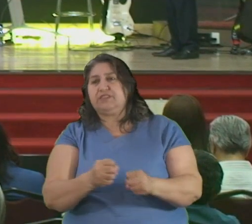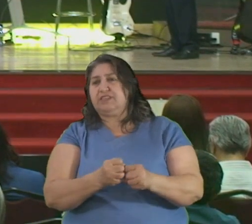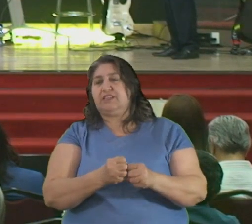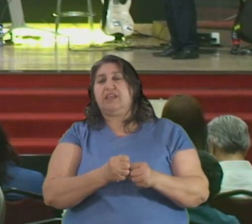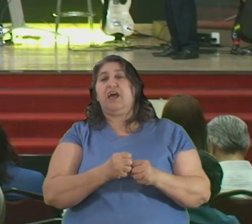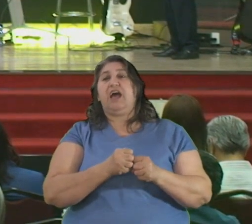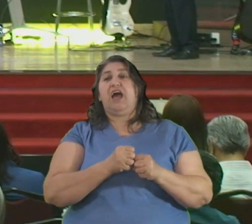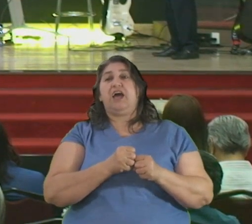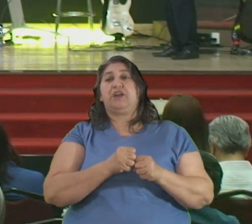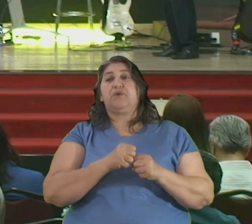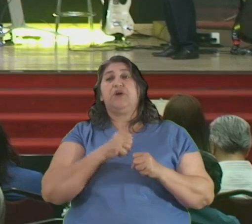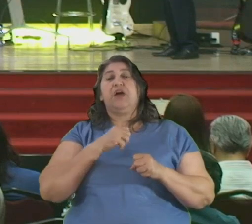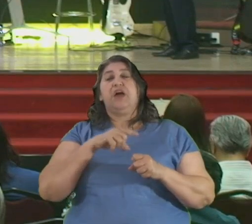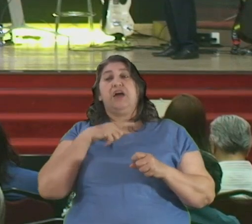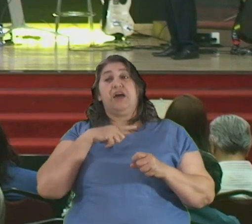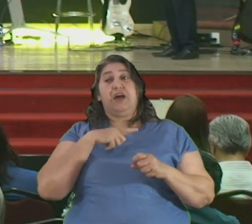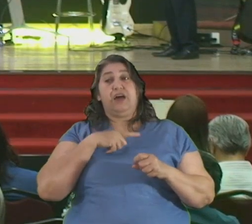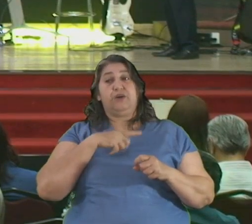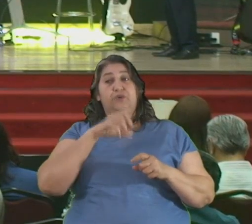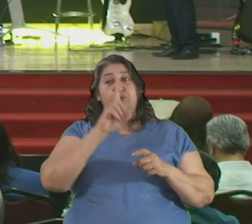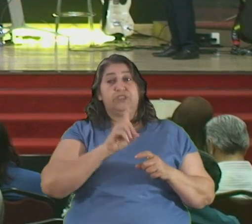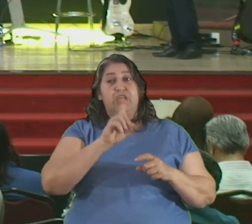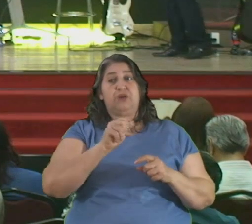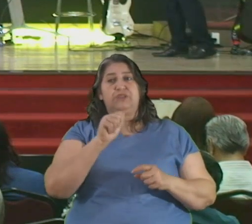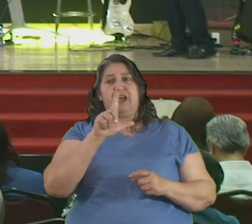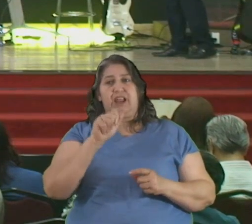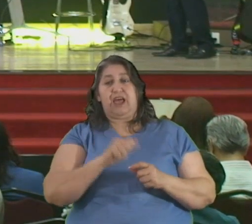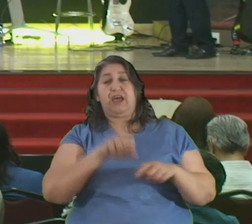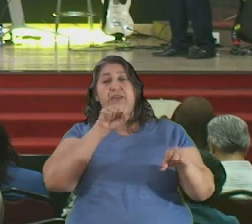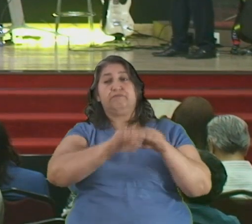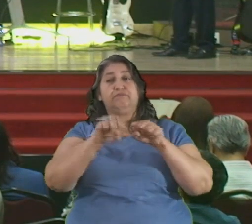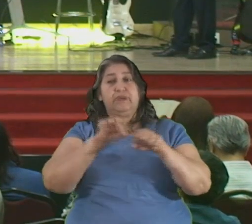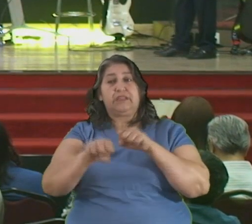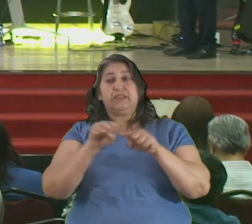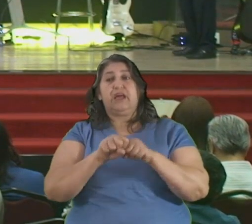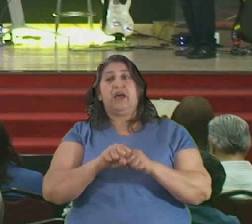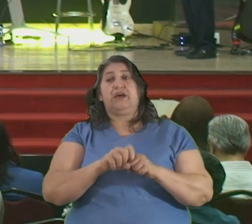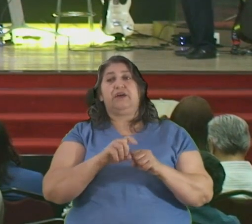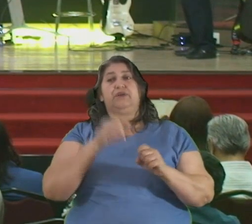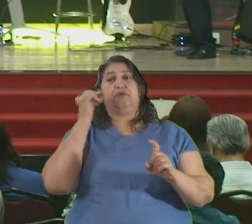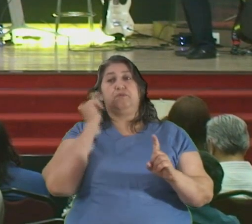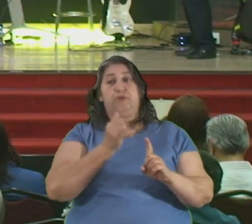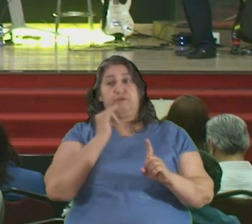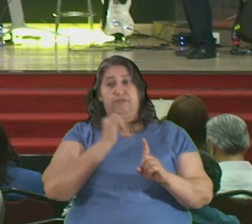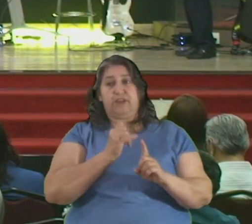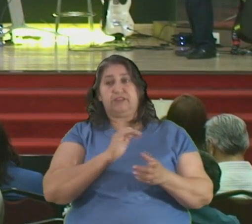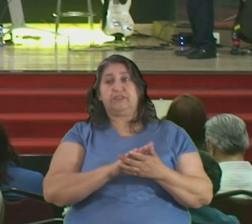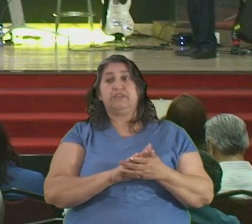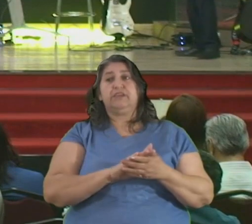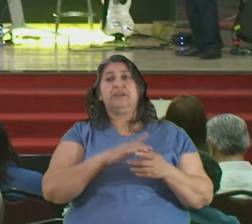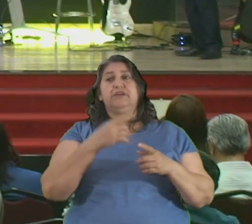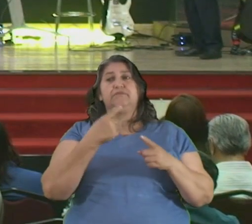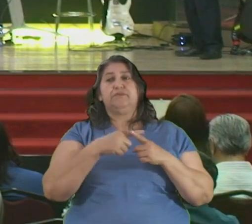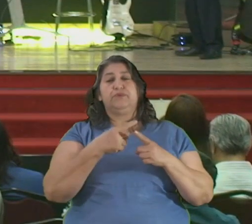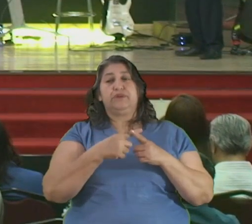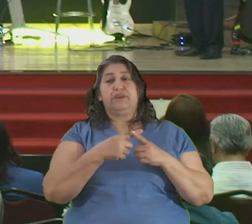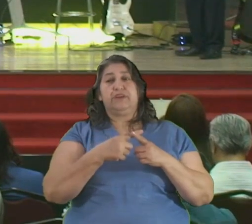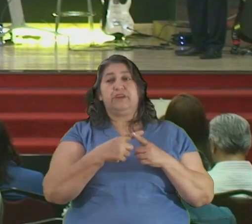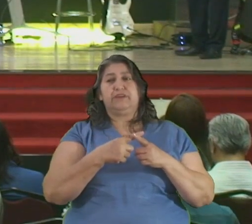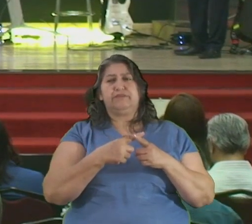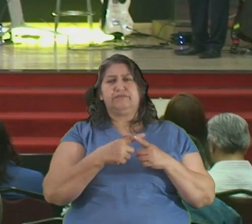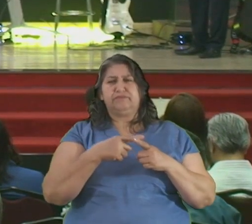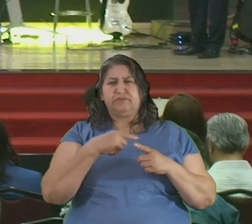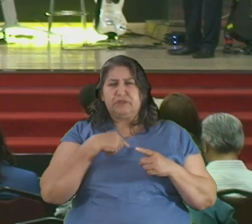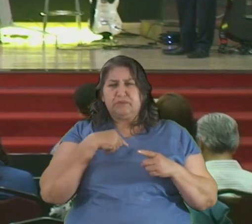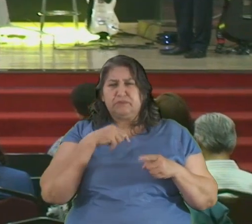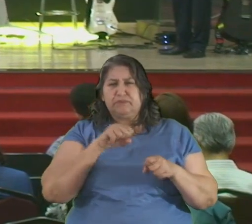de Alá e erradamente mataram profetas, e por serem desobedientes e transgressores. Agora